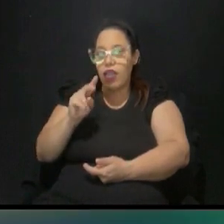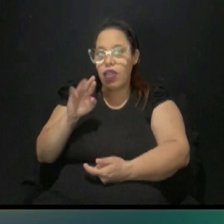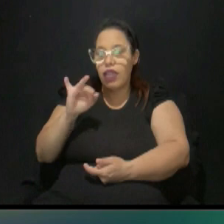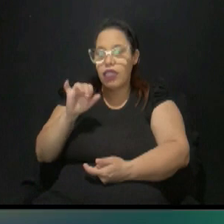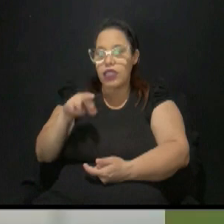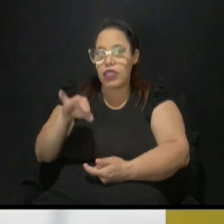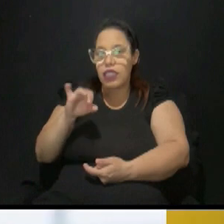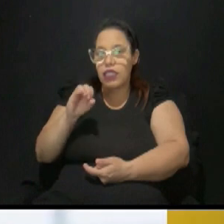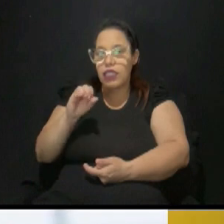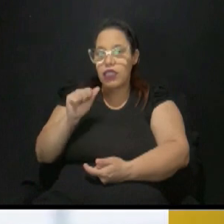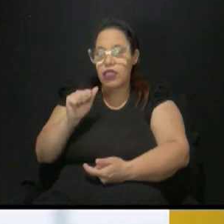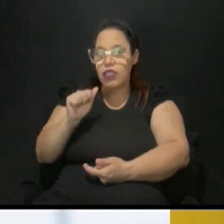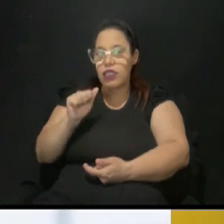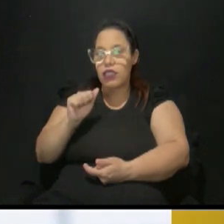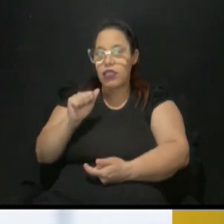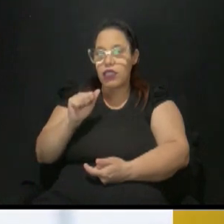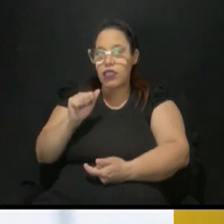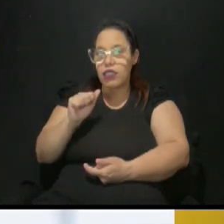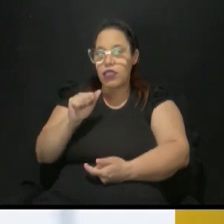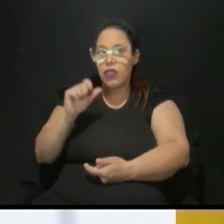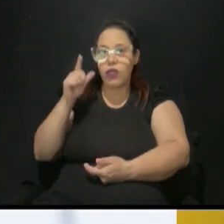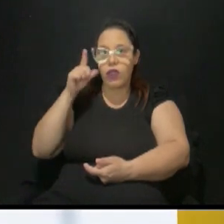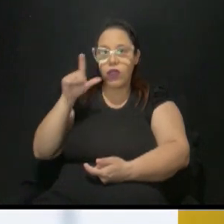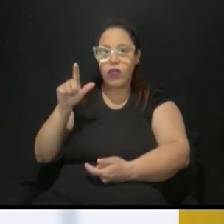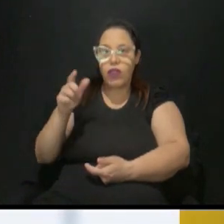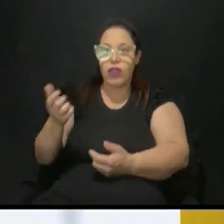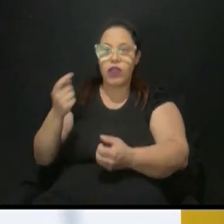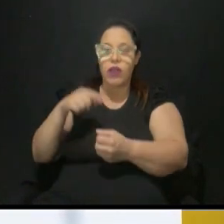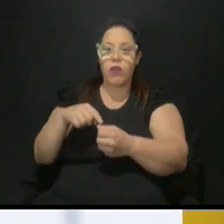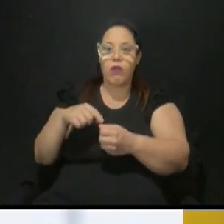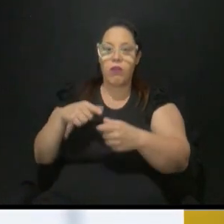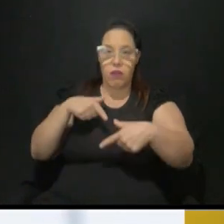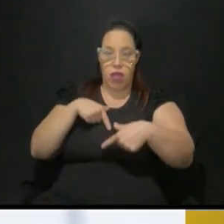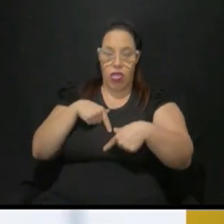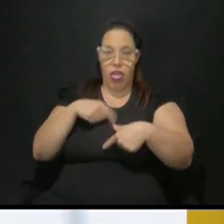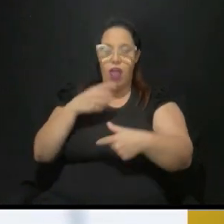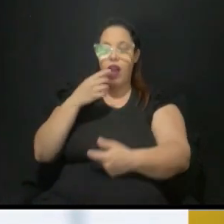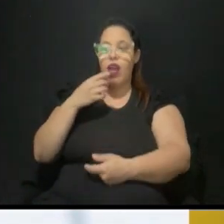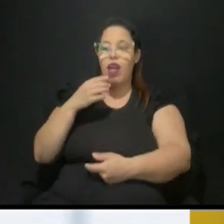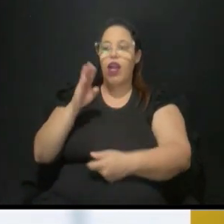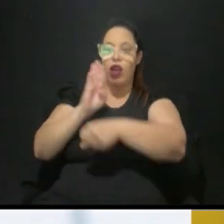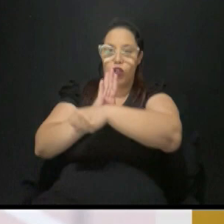esse ano, onde ela conseguiu trazer a medalha de bronze. Tá.